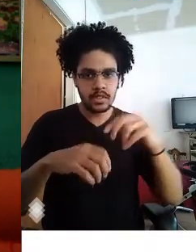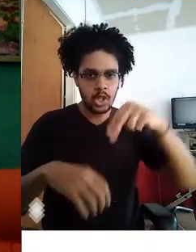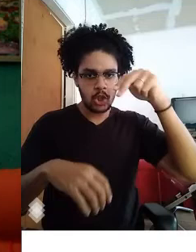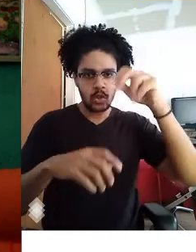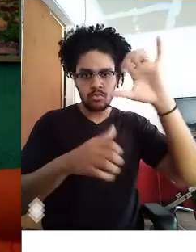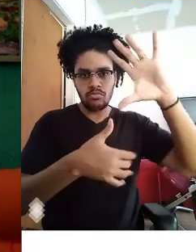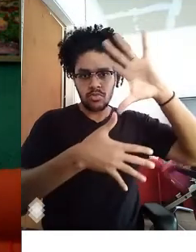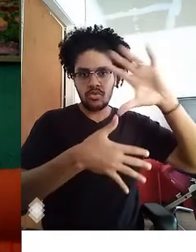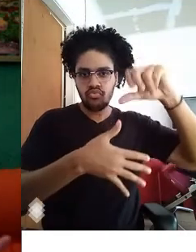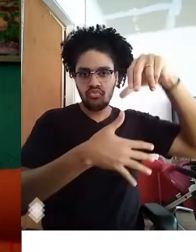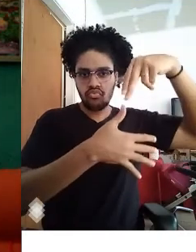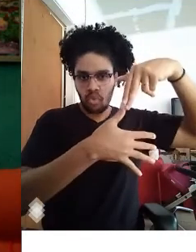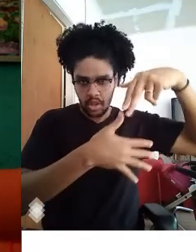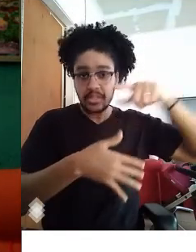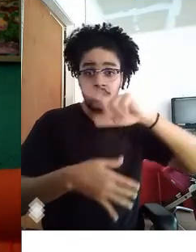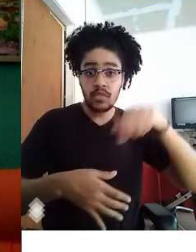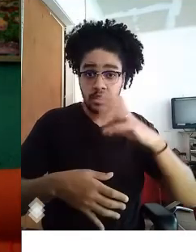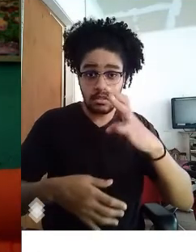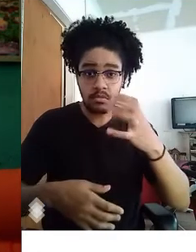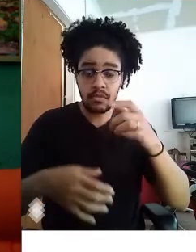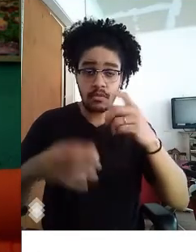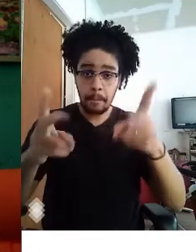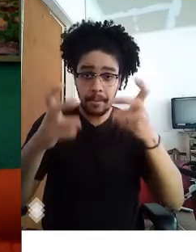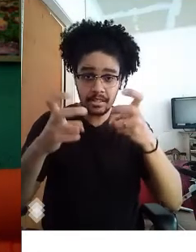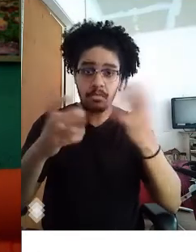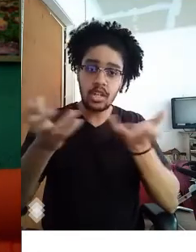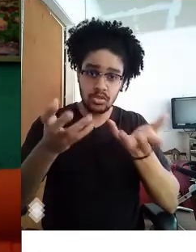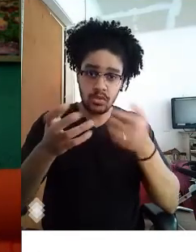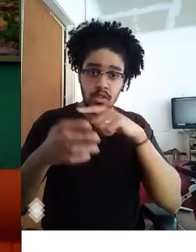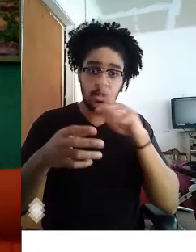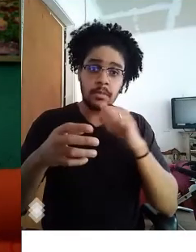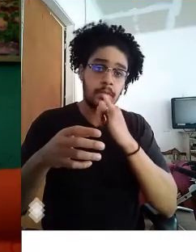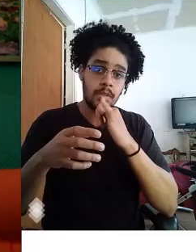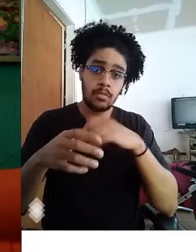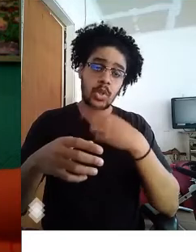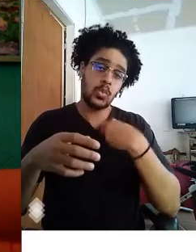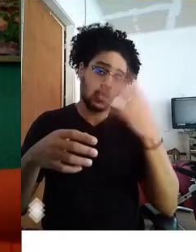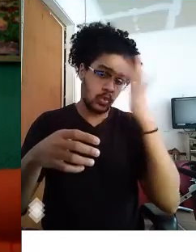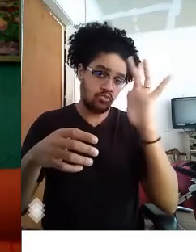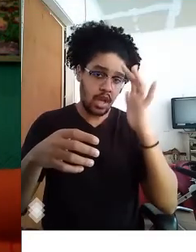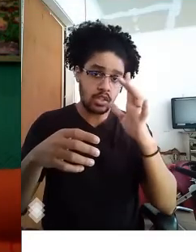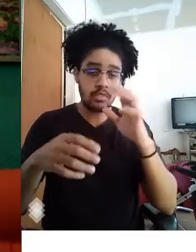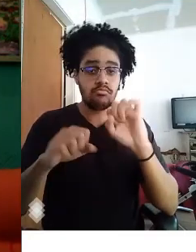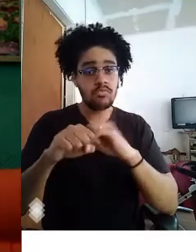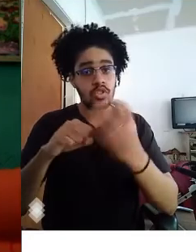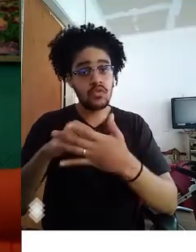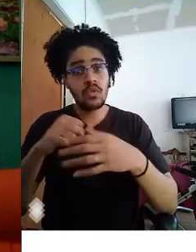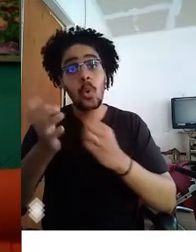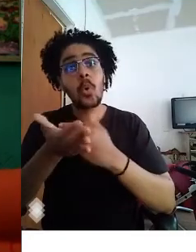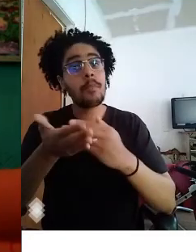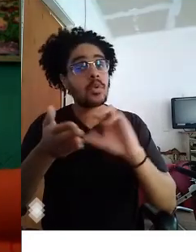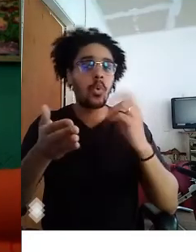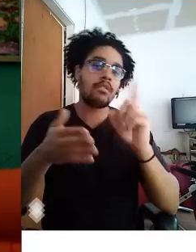e fortalecer o governo norte-americano. Então é isso que eu gostaria que vocês percebessem, que, por